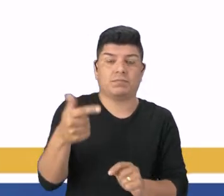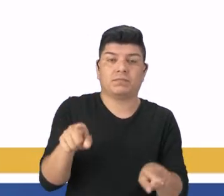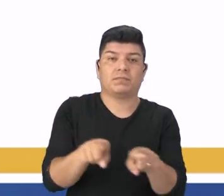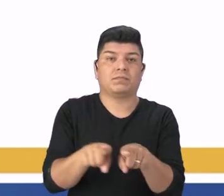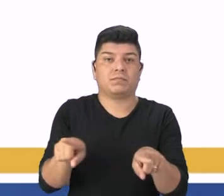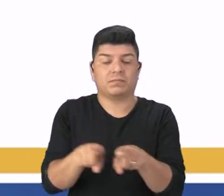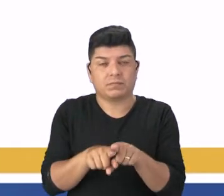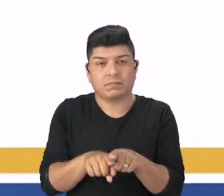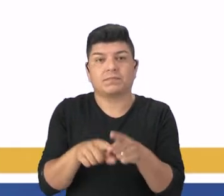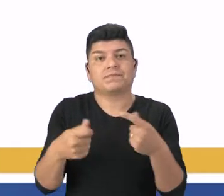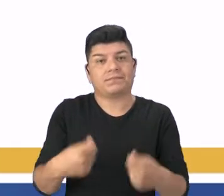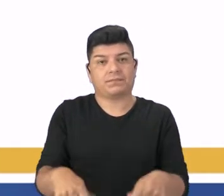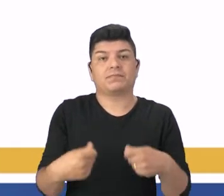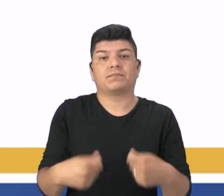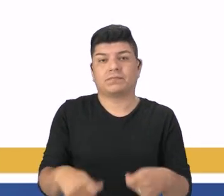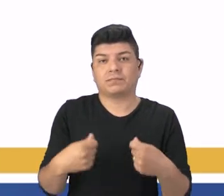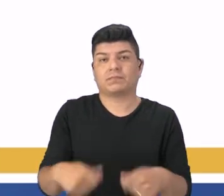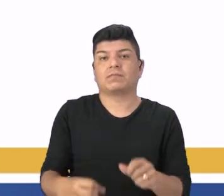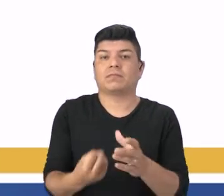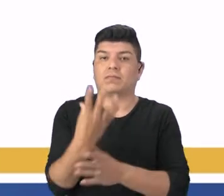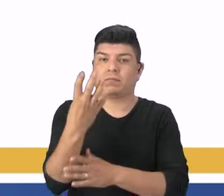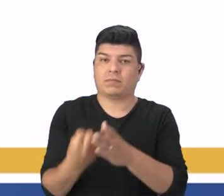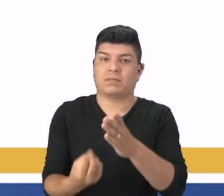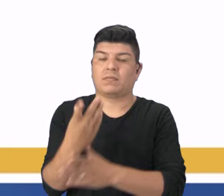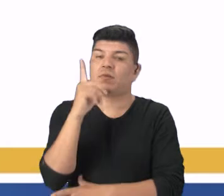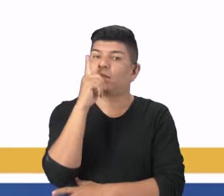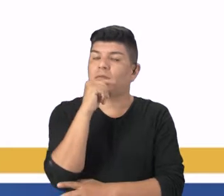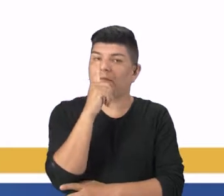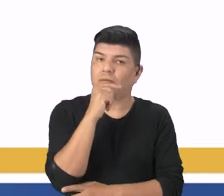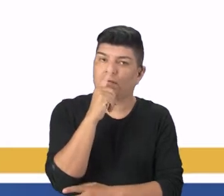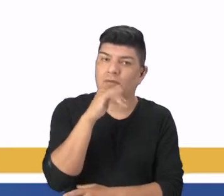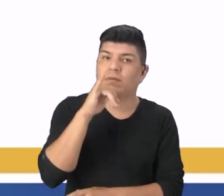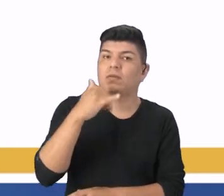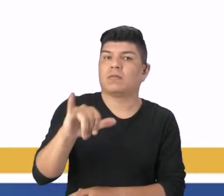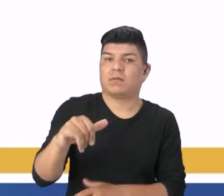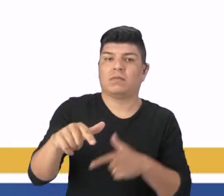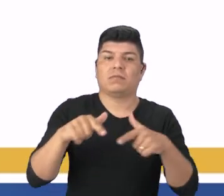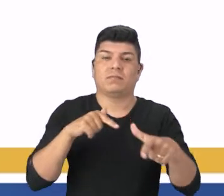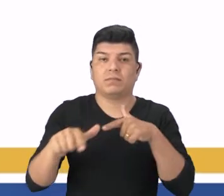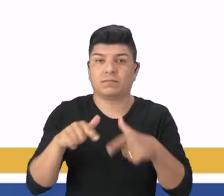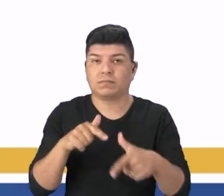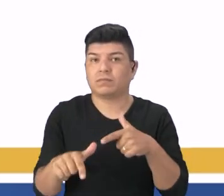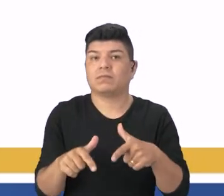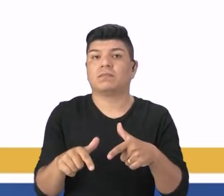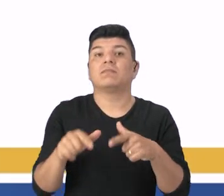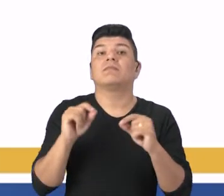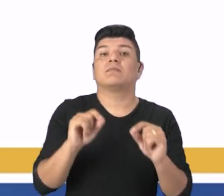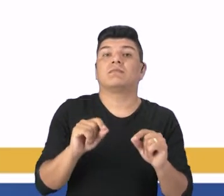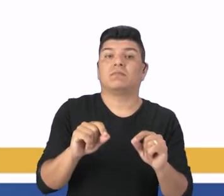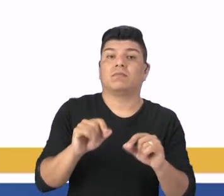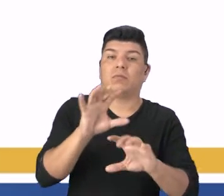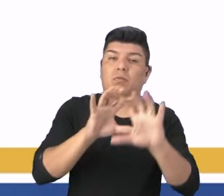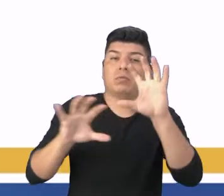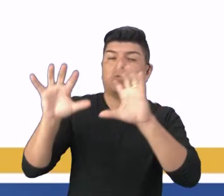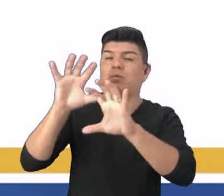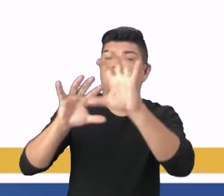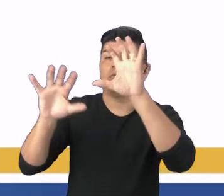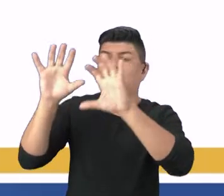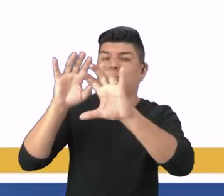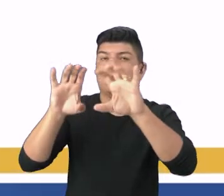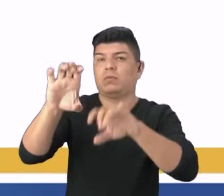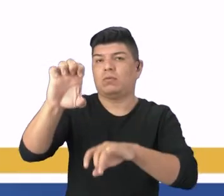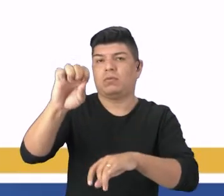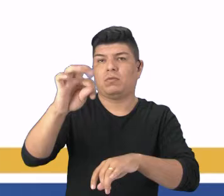insumos que foram necessários para a produção, como a água, energia e trabalho, emitindo ainda gases estufas